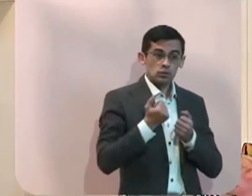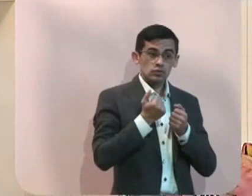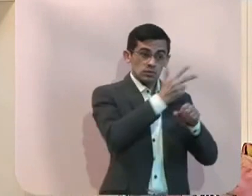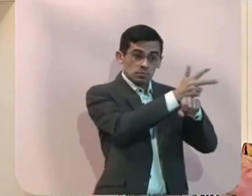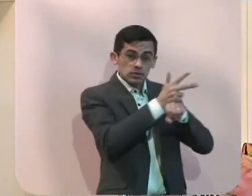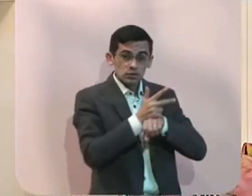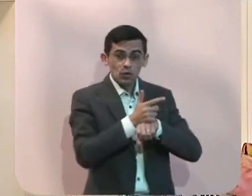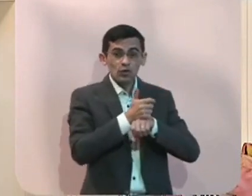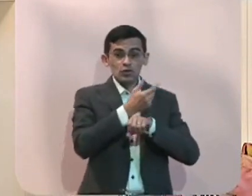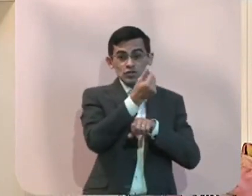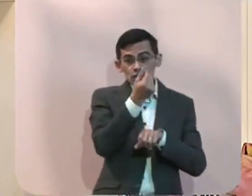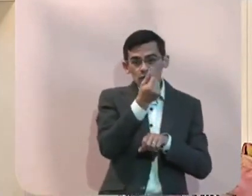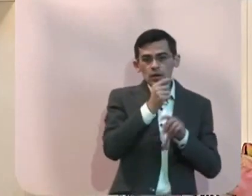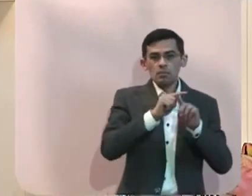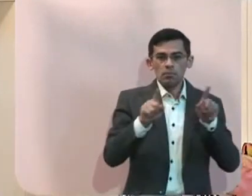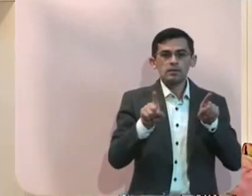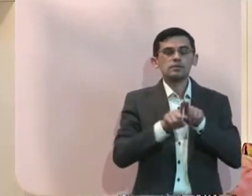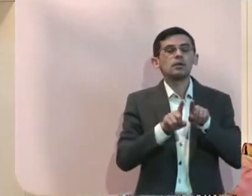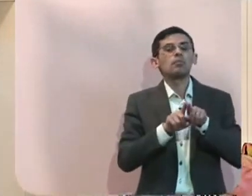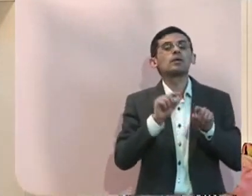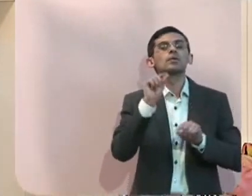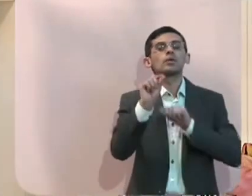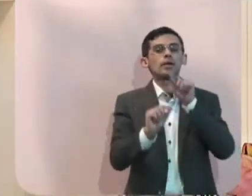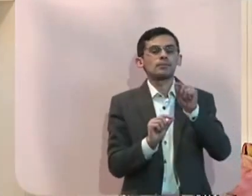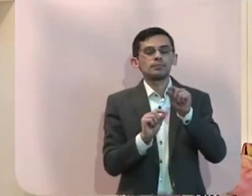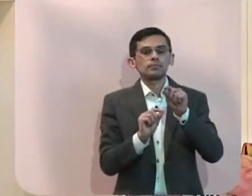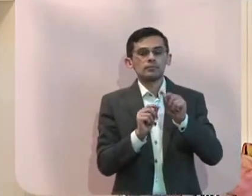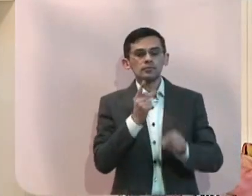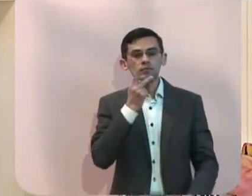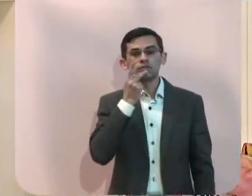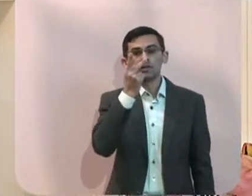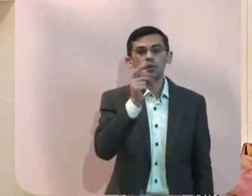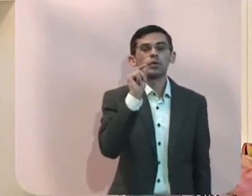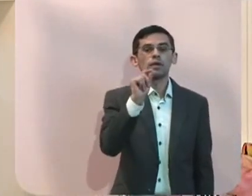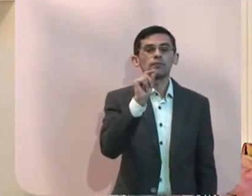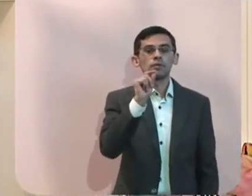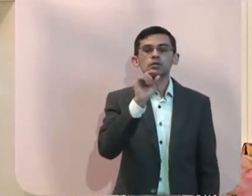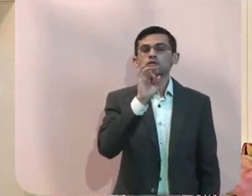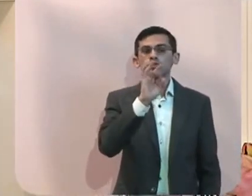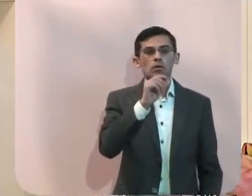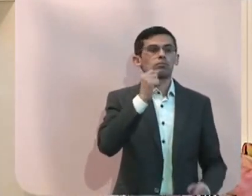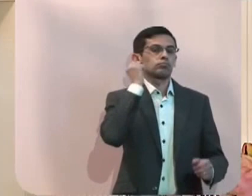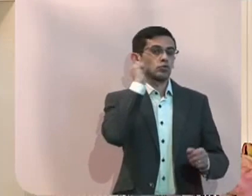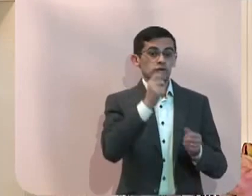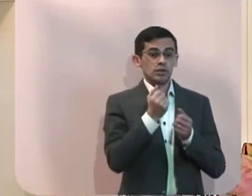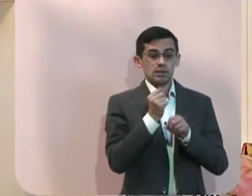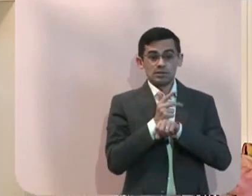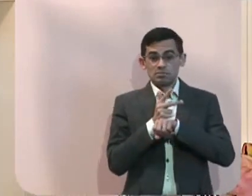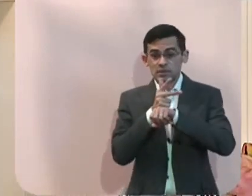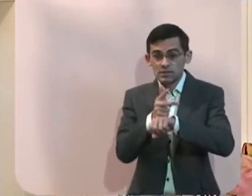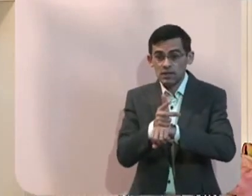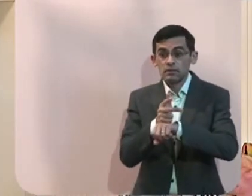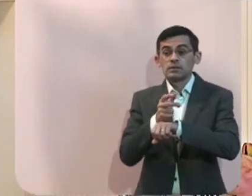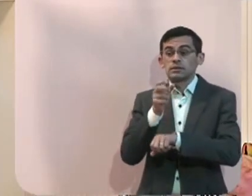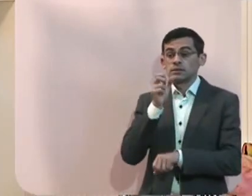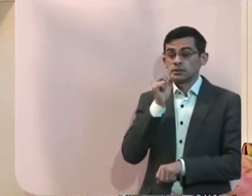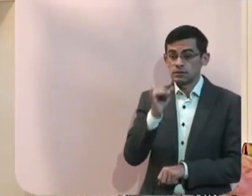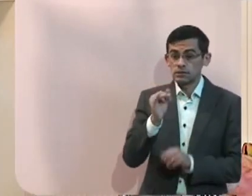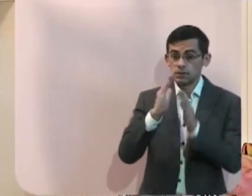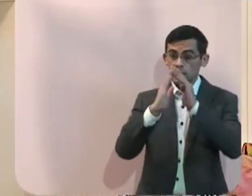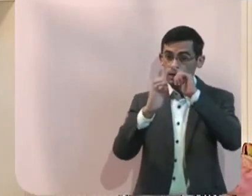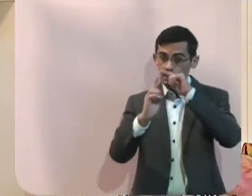reais. Mas eles colocaram um impedimento. Eles disseram assim: nós só vamos abrir se a igreja,